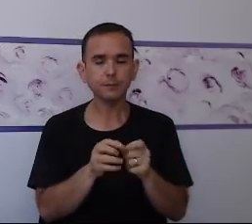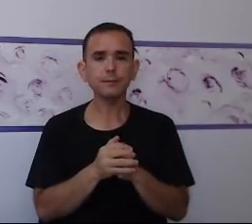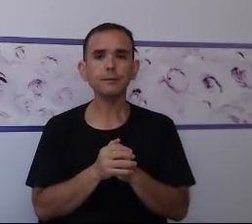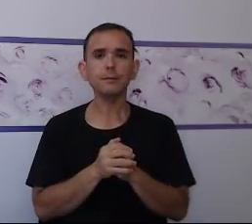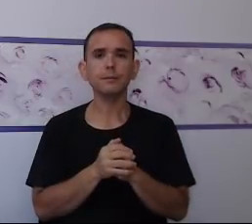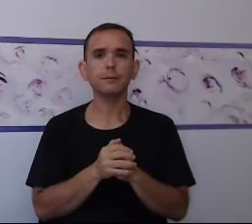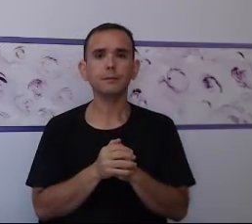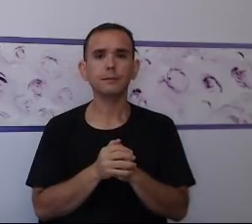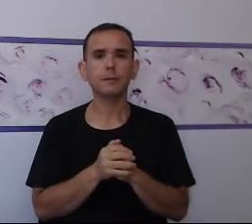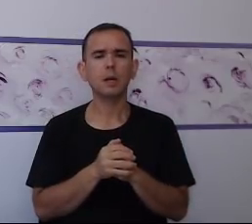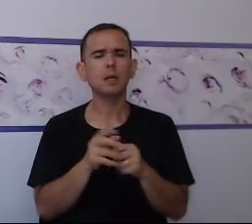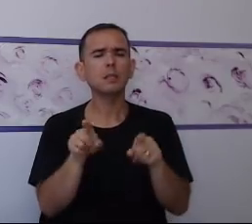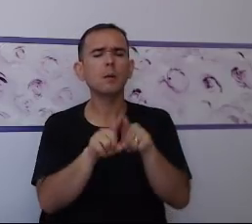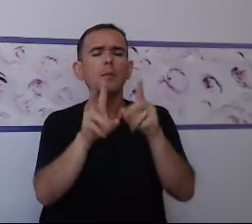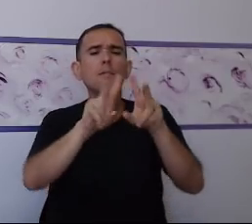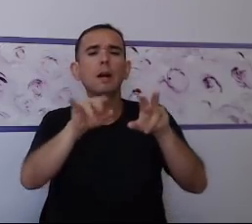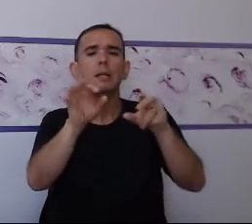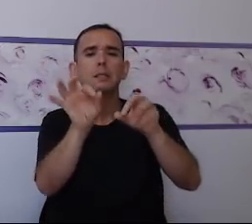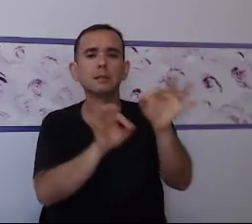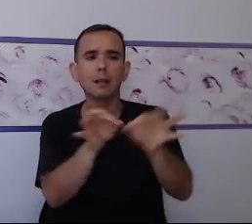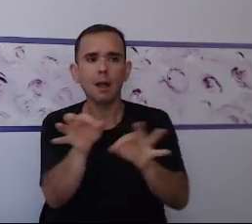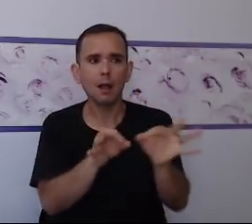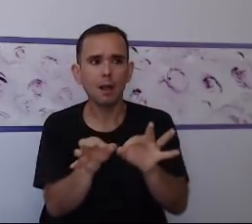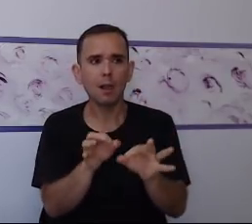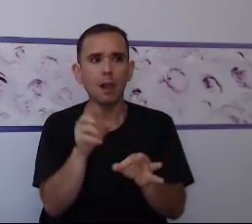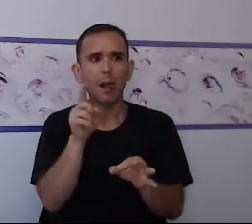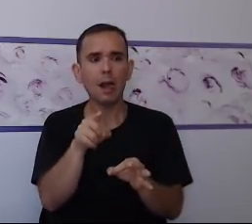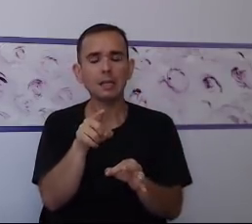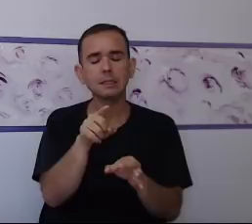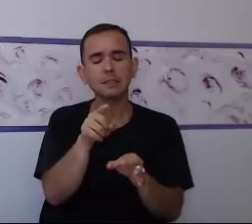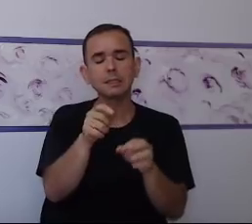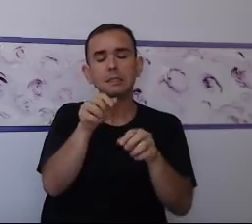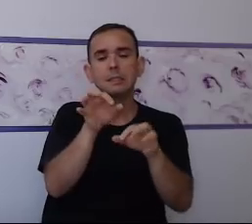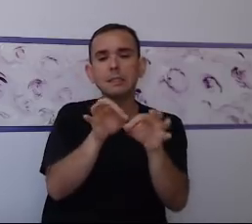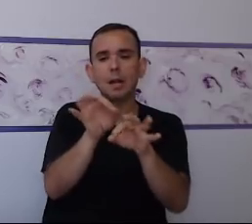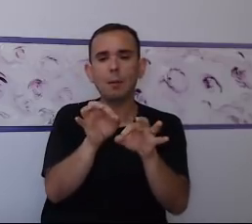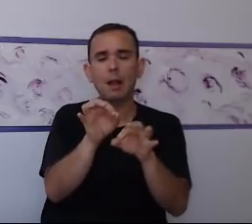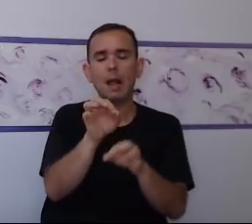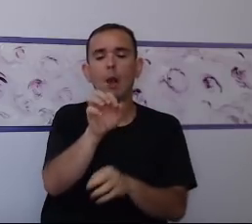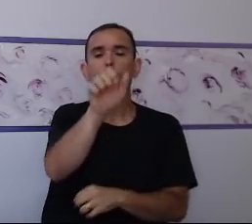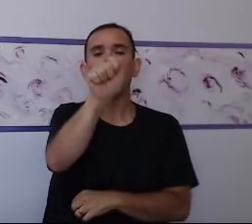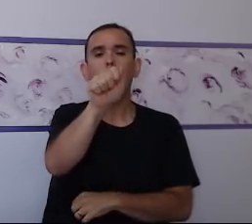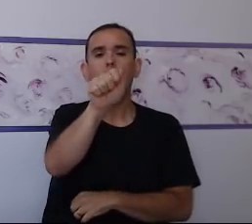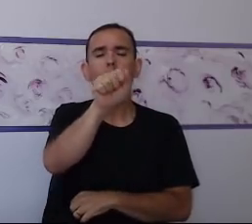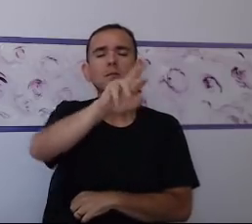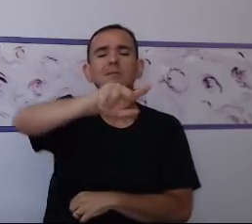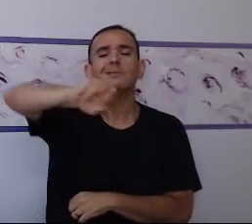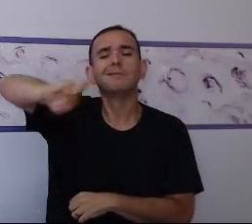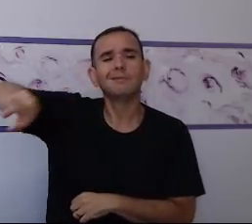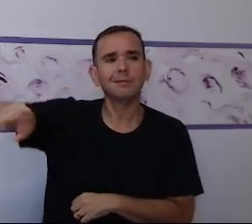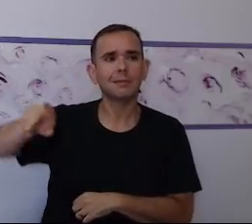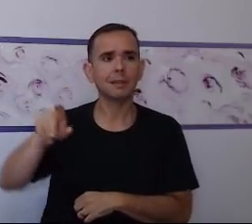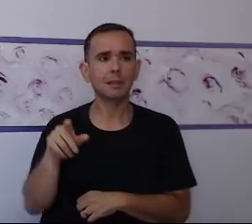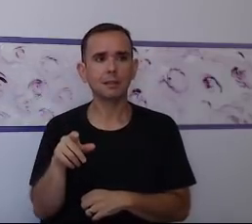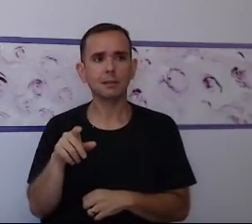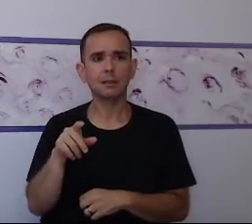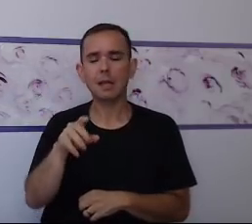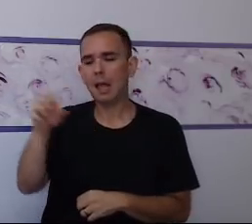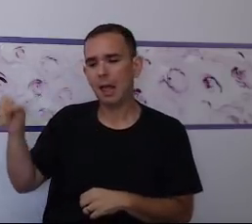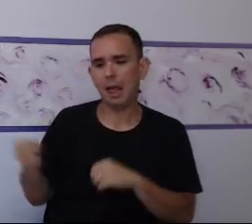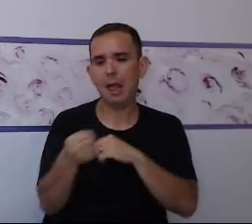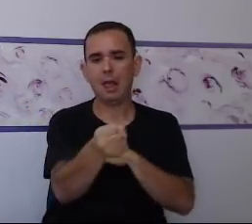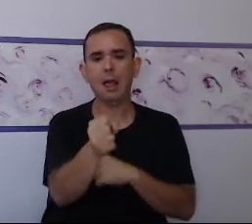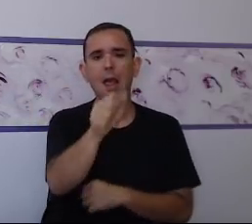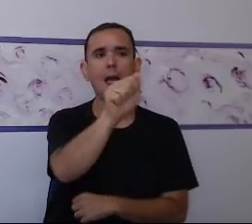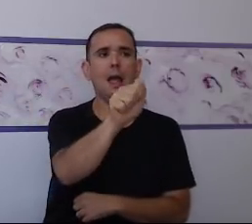seguinte, vamos trabalhar essa letra A de diversas formas, né? Eu trago a letra